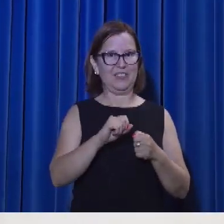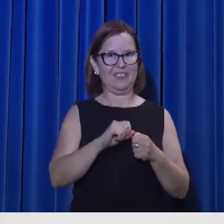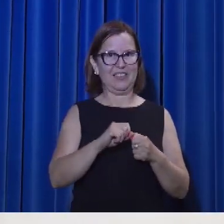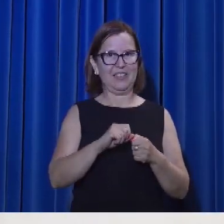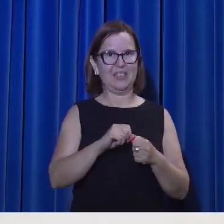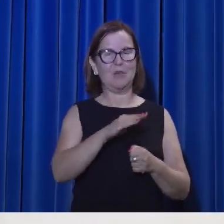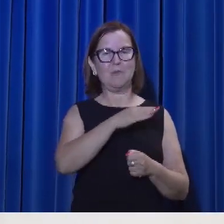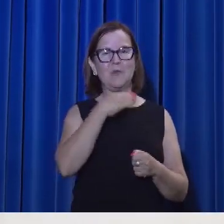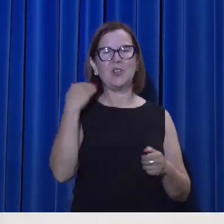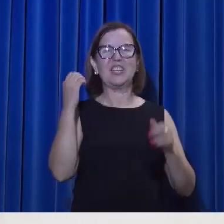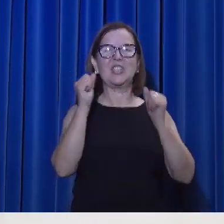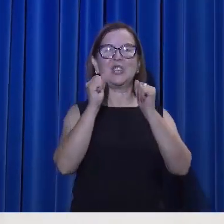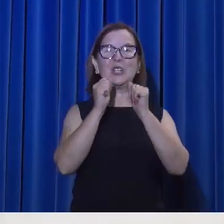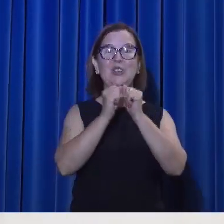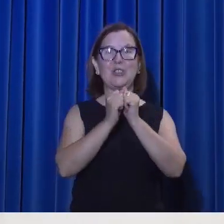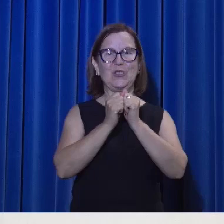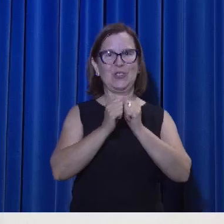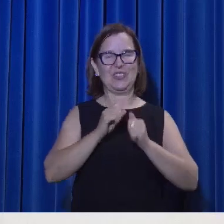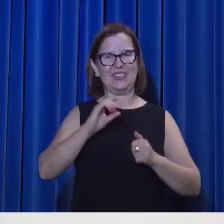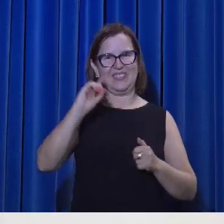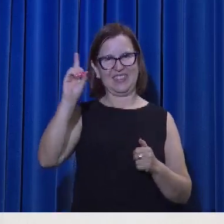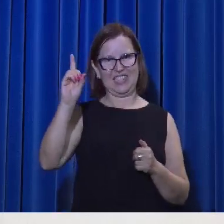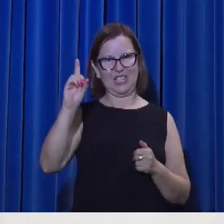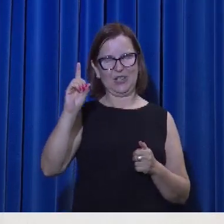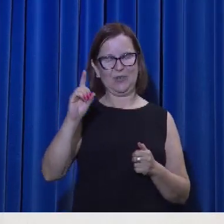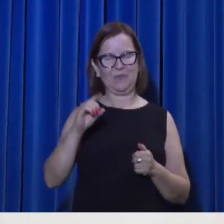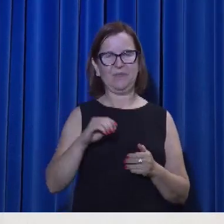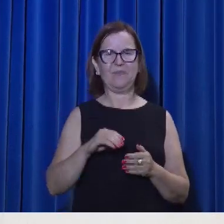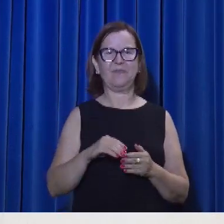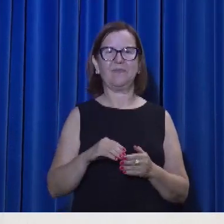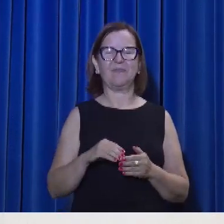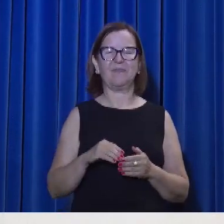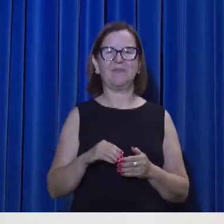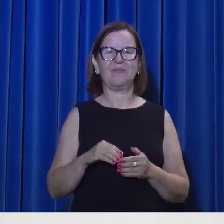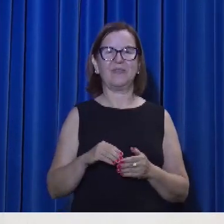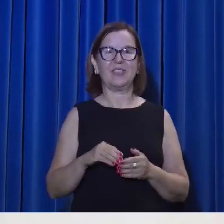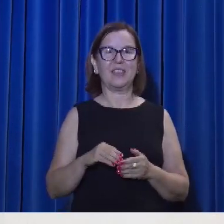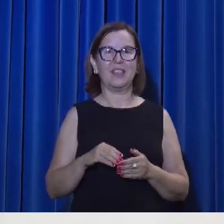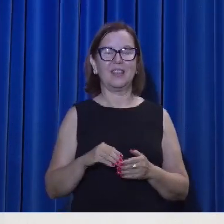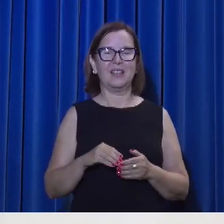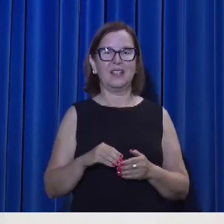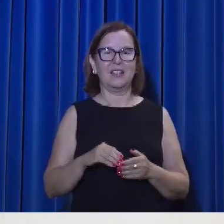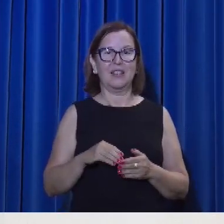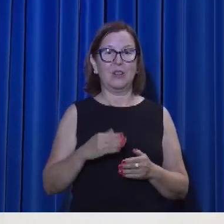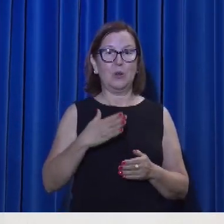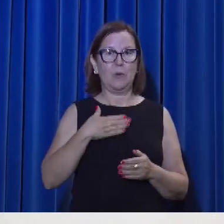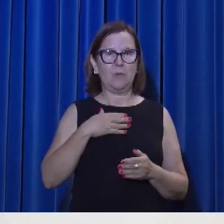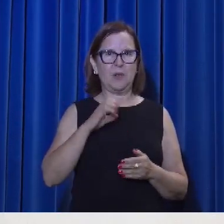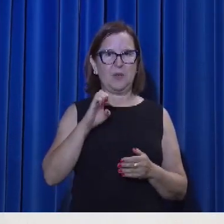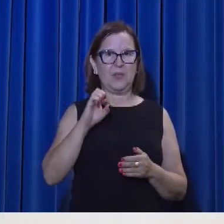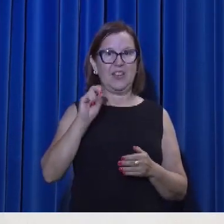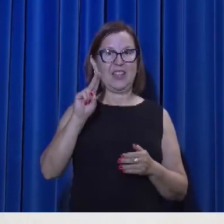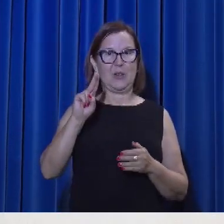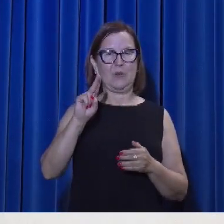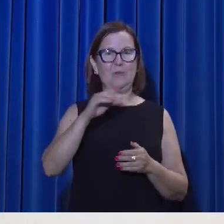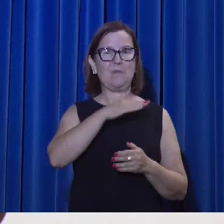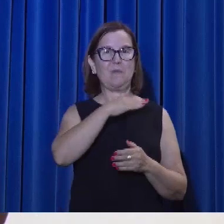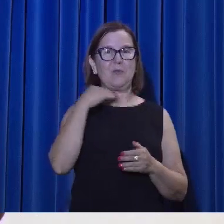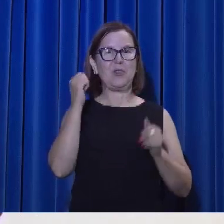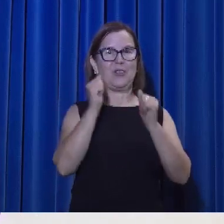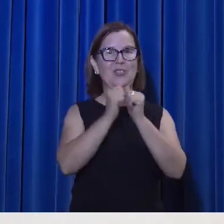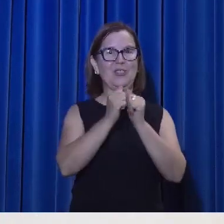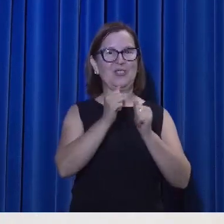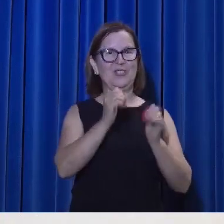espiritualmente, cego, mergulhado em trevas, morreu juntamente com Jesus Cristo naquela cruz. E quando Deus o ressuscitou dentre os mortos,